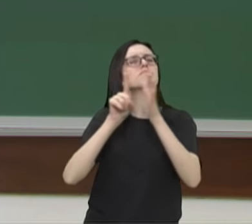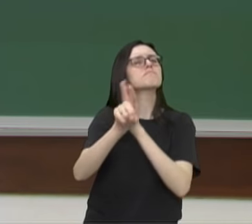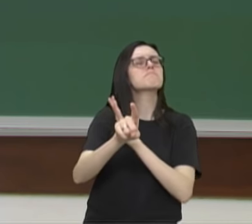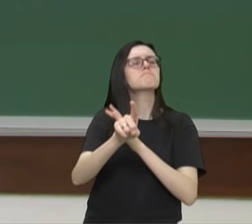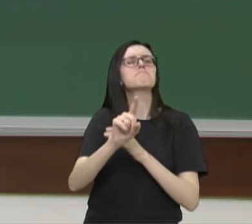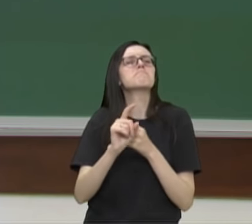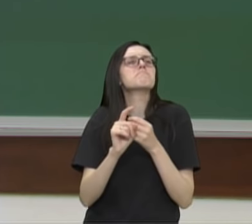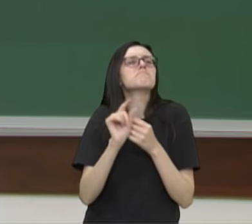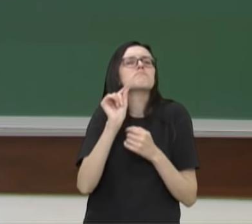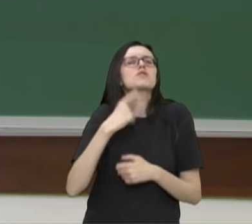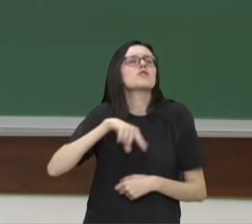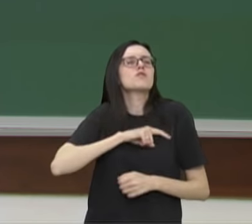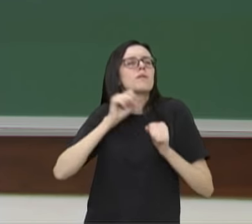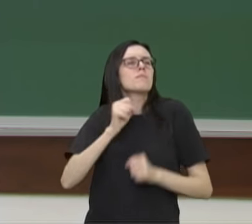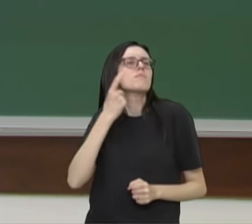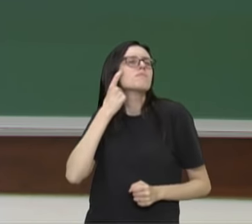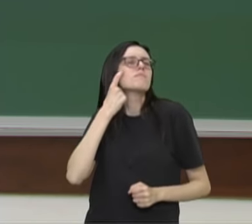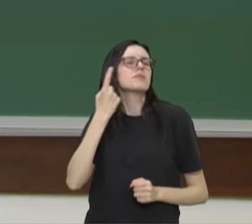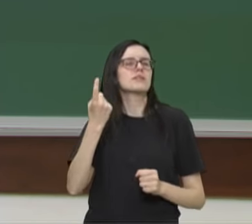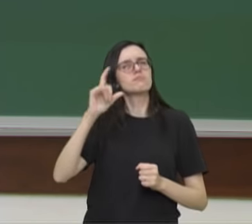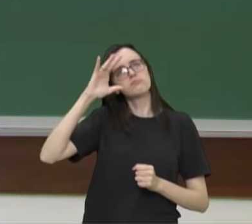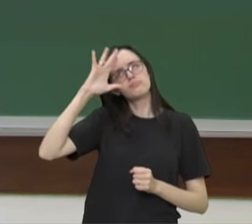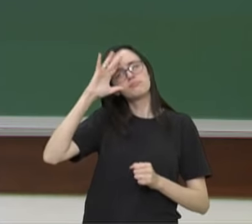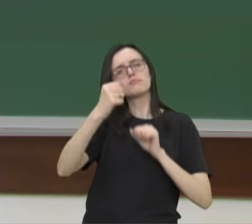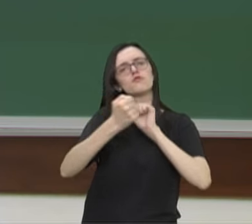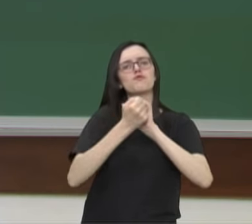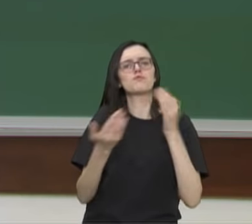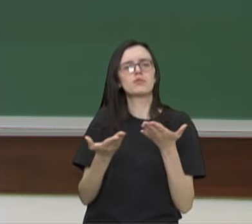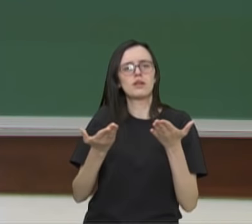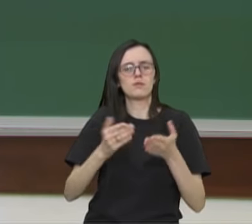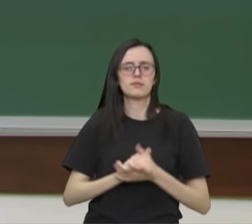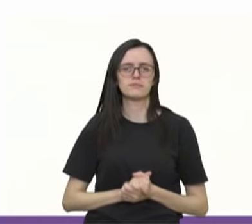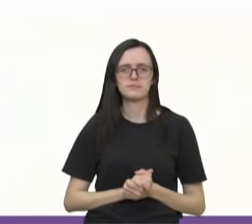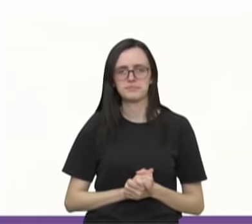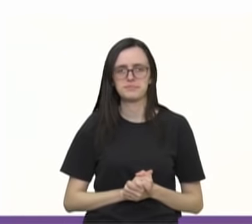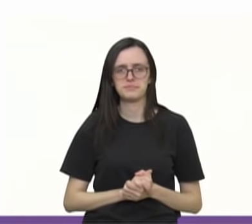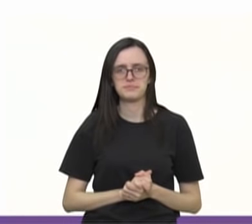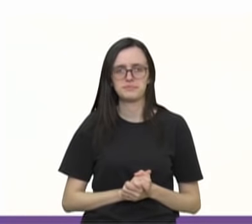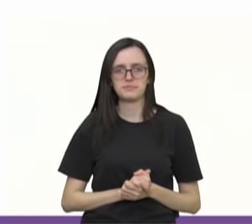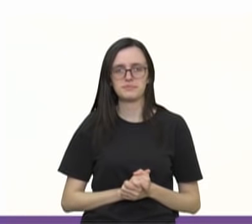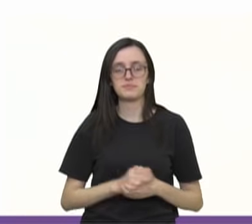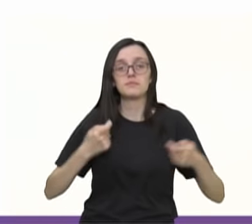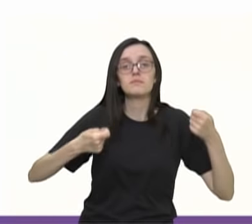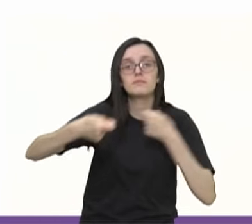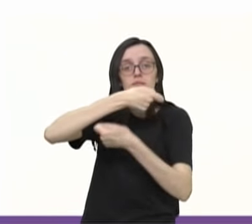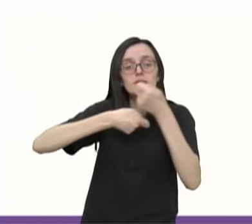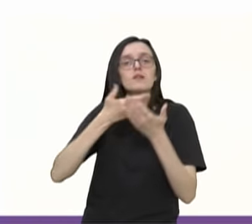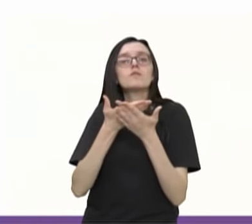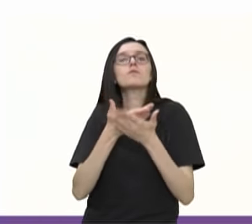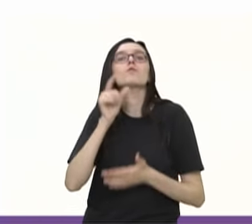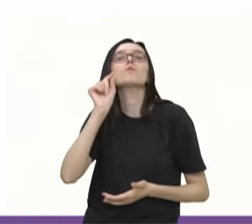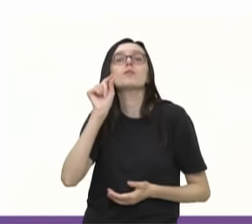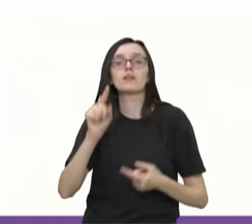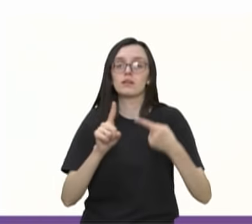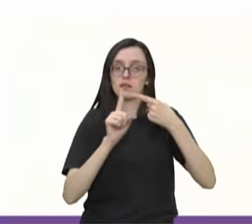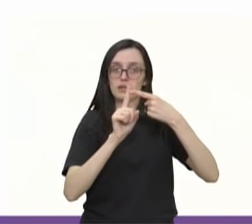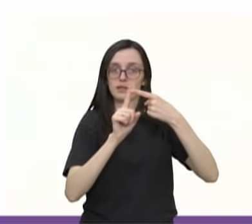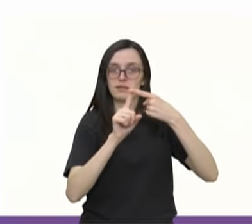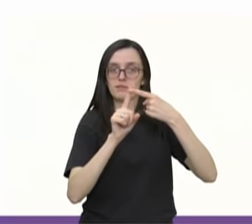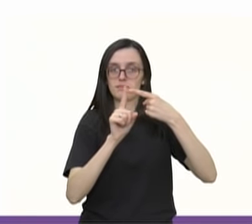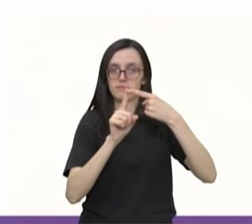que a gente já pode pensar que refletiu com vocês neste primeiro país a economia estuda letra